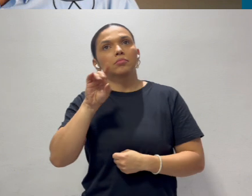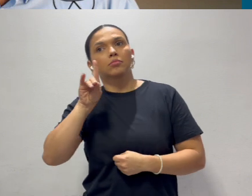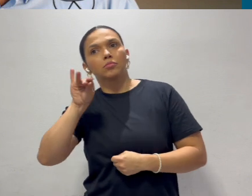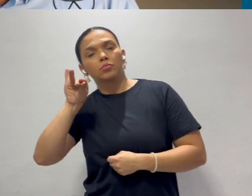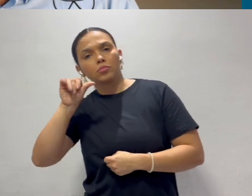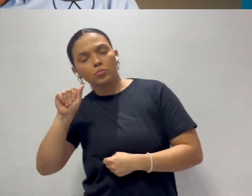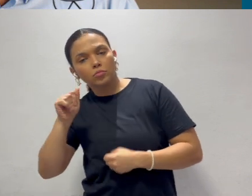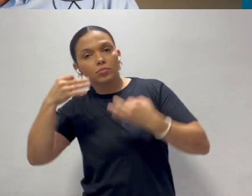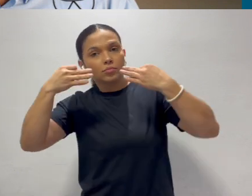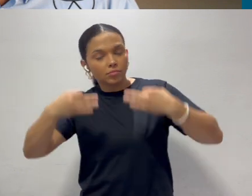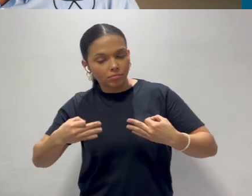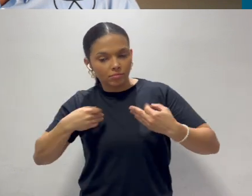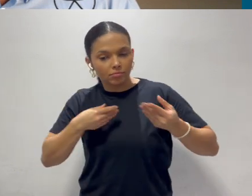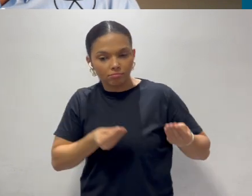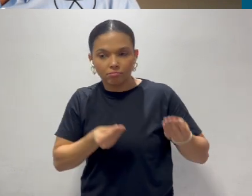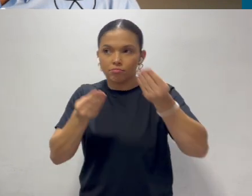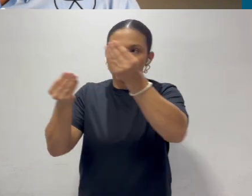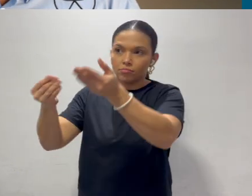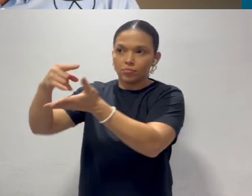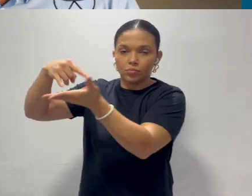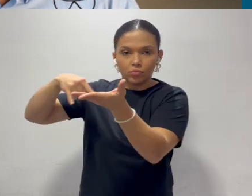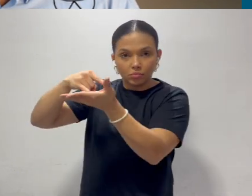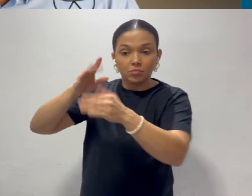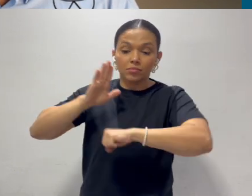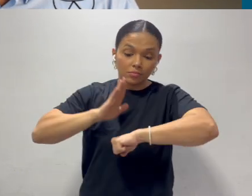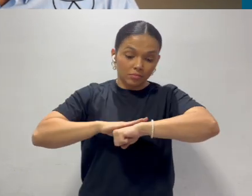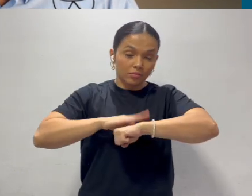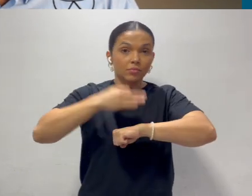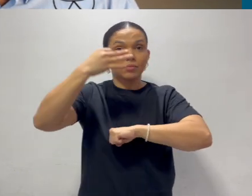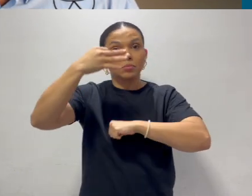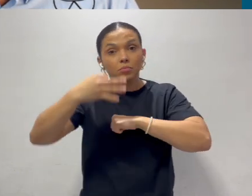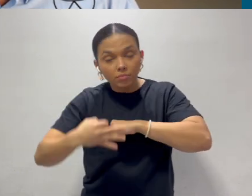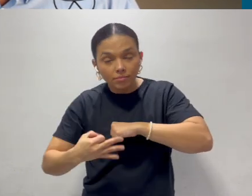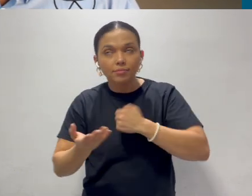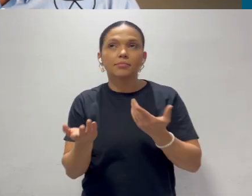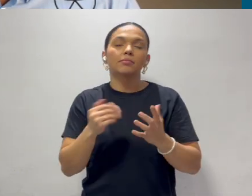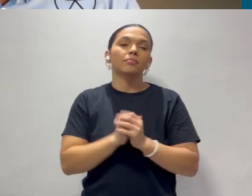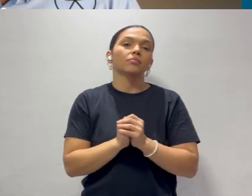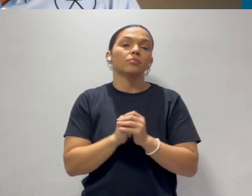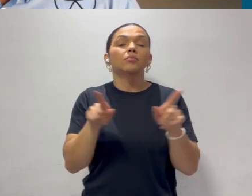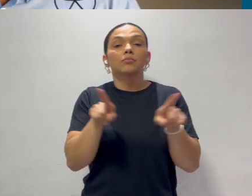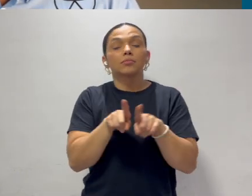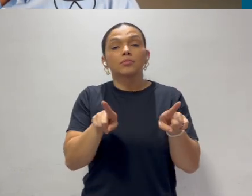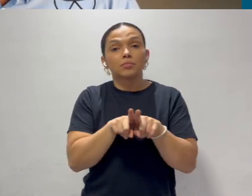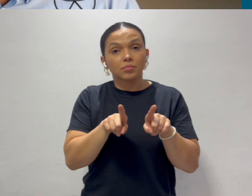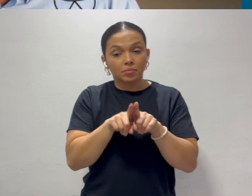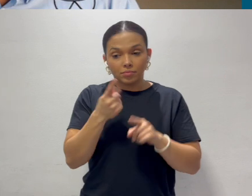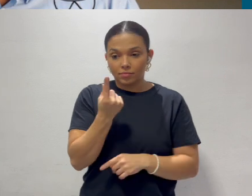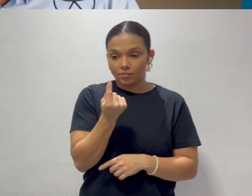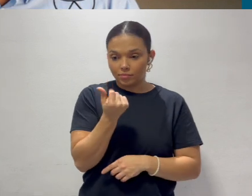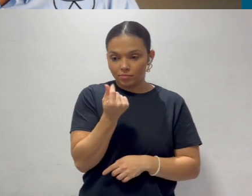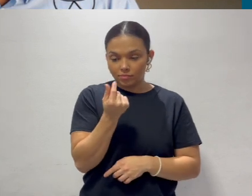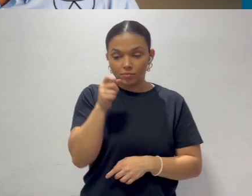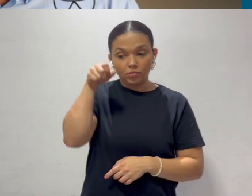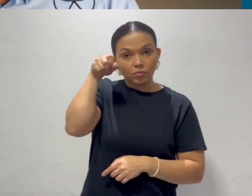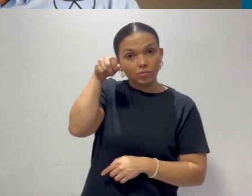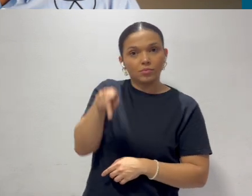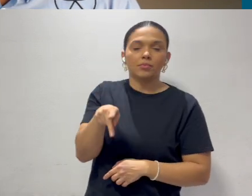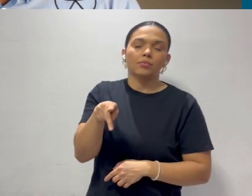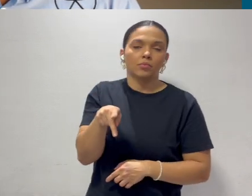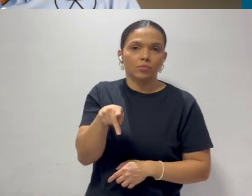eu estou na data certa para apresentar a documentação, se aquele tempo está correto, tá? E o valor da